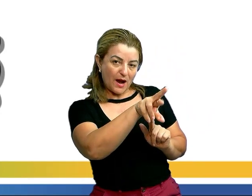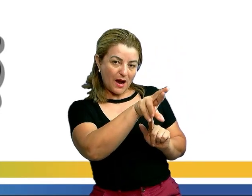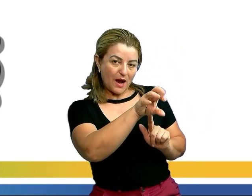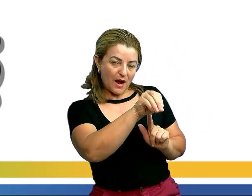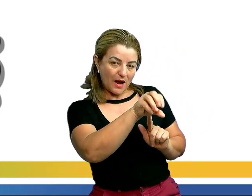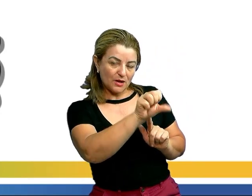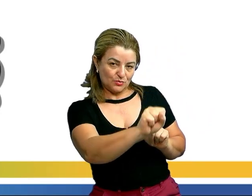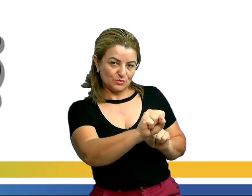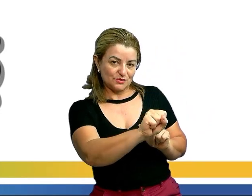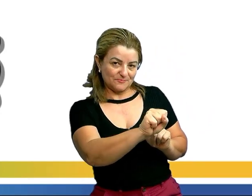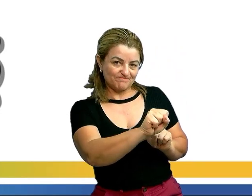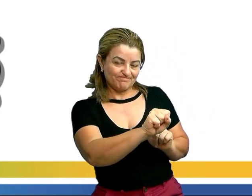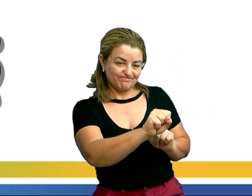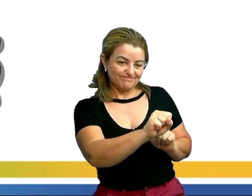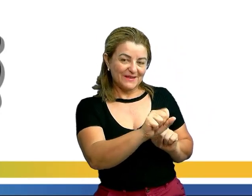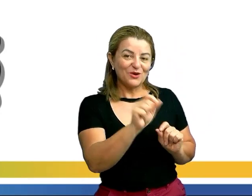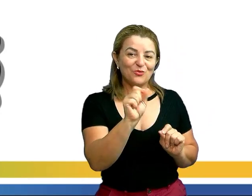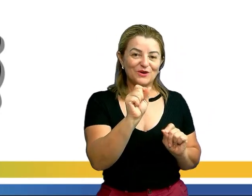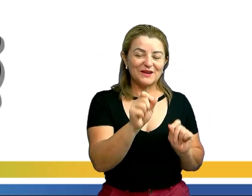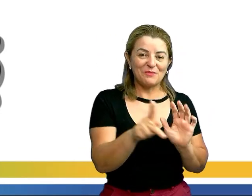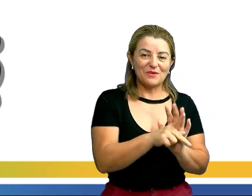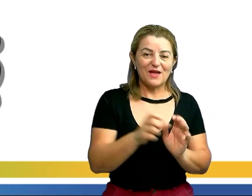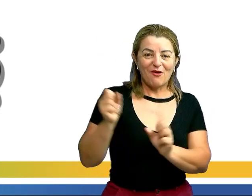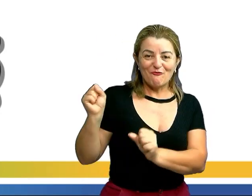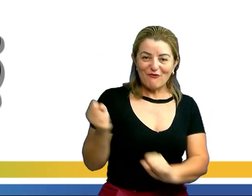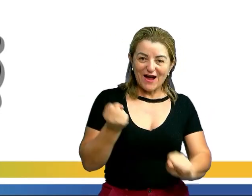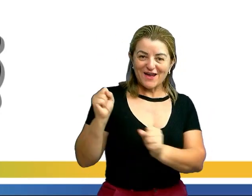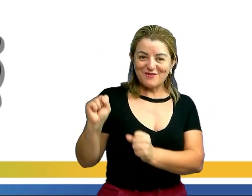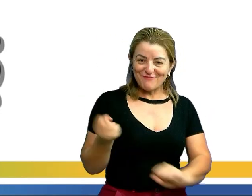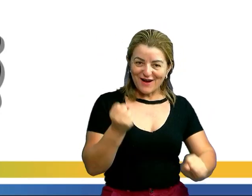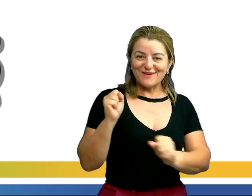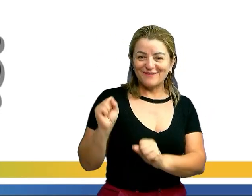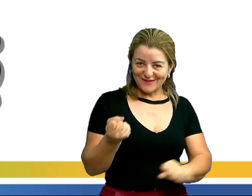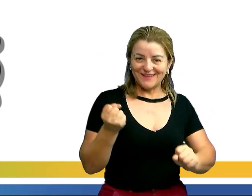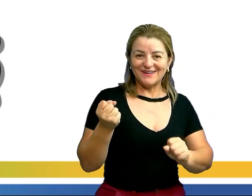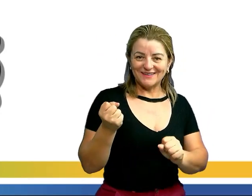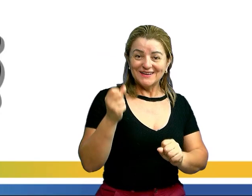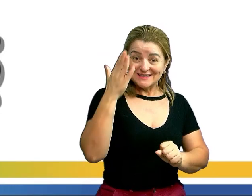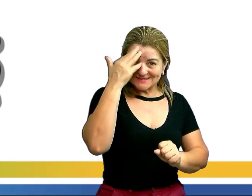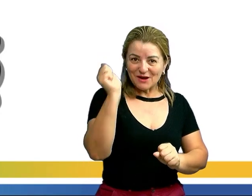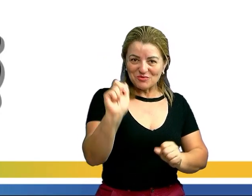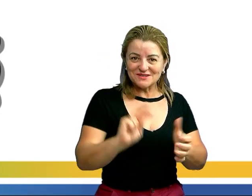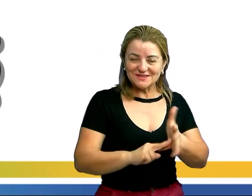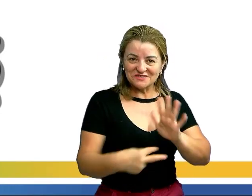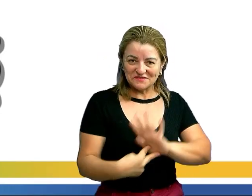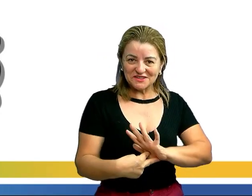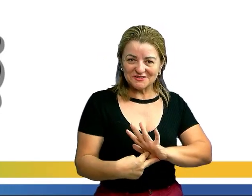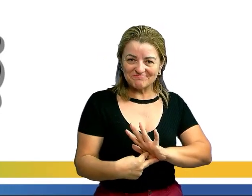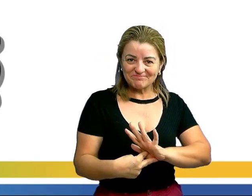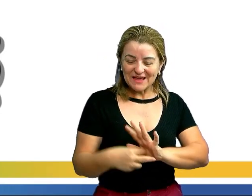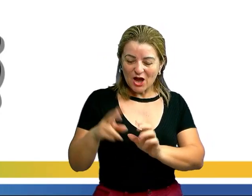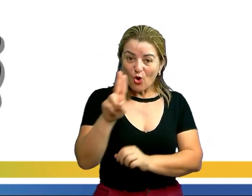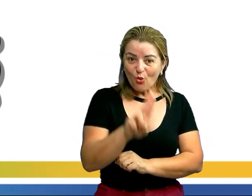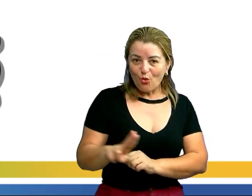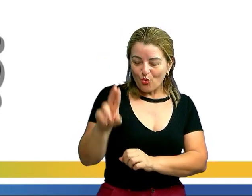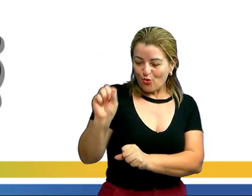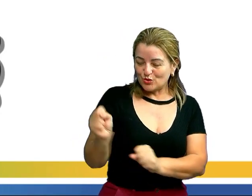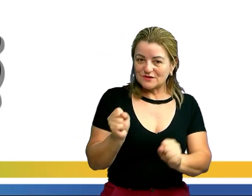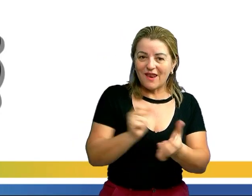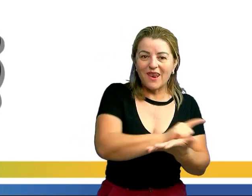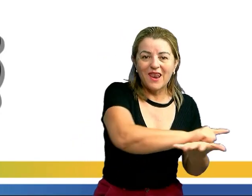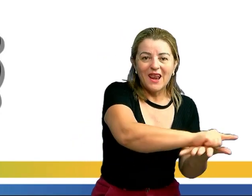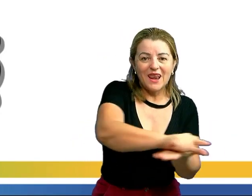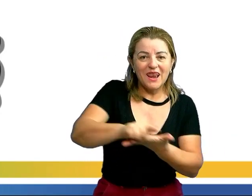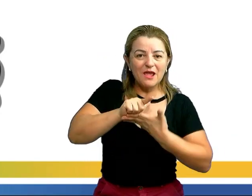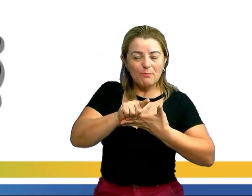Quadros: varre, varre, vassourinha, varre a corrupção. Né? Esse era o lema do Jânio Quadros: varrer a